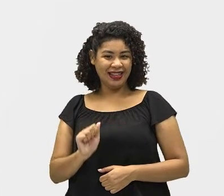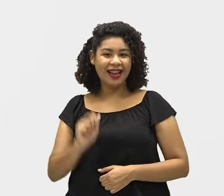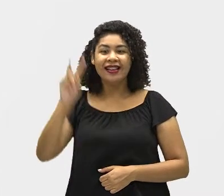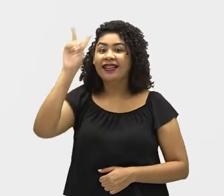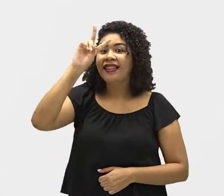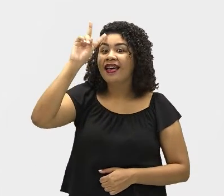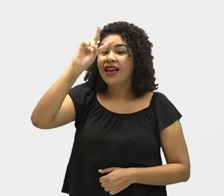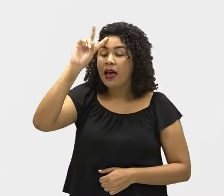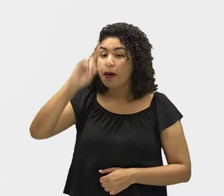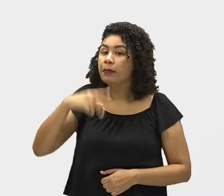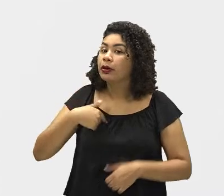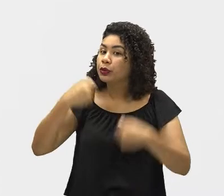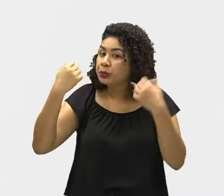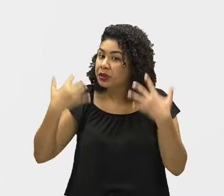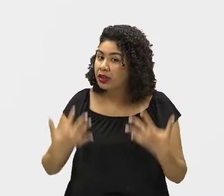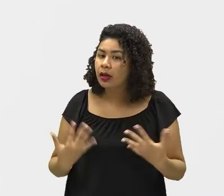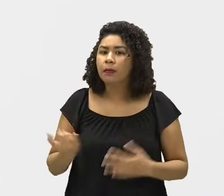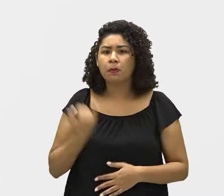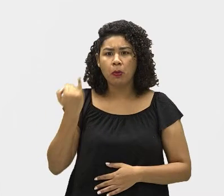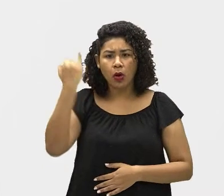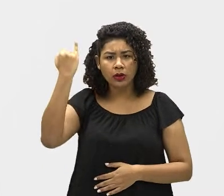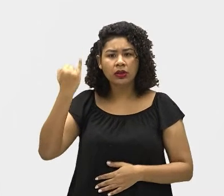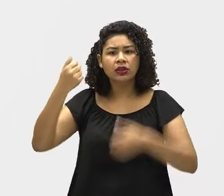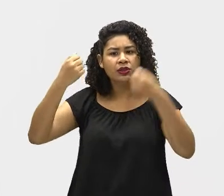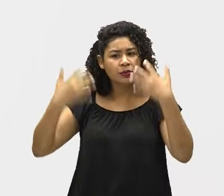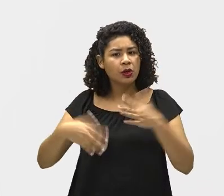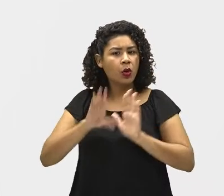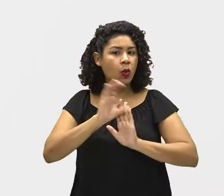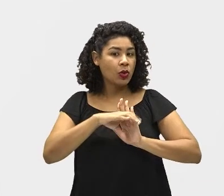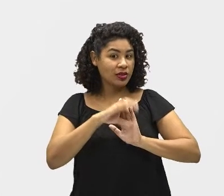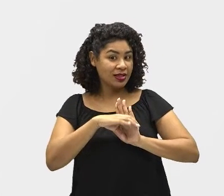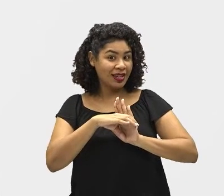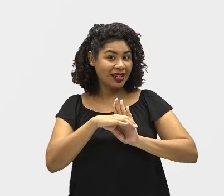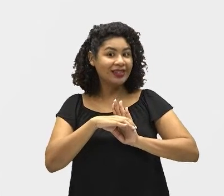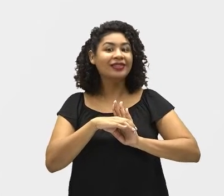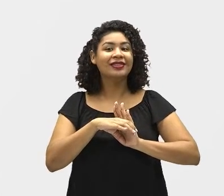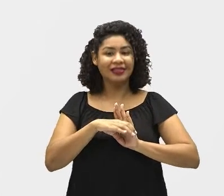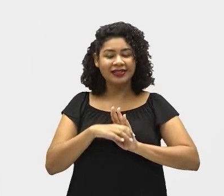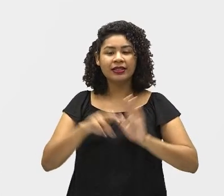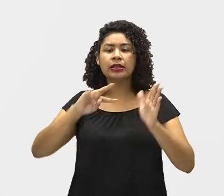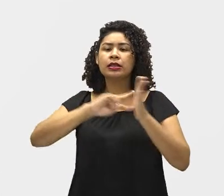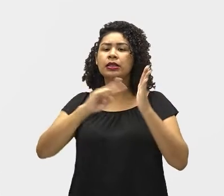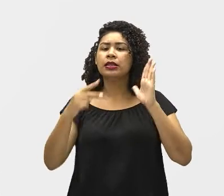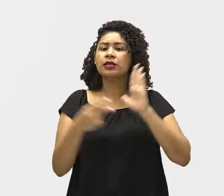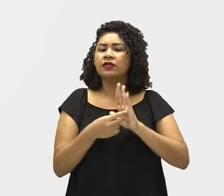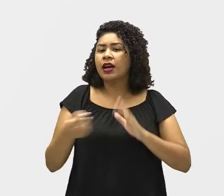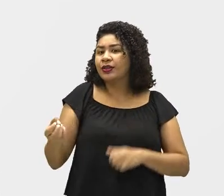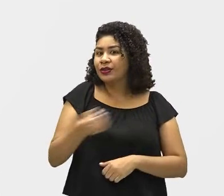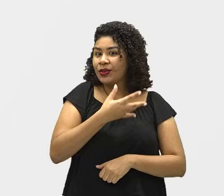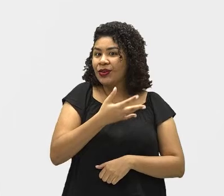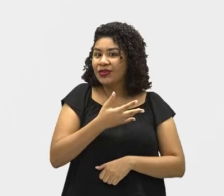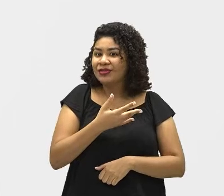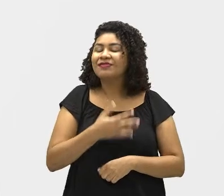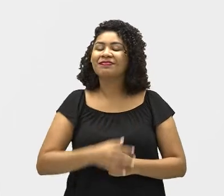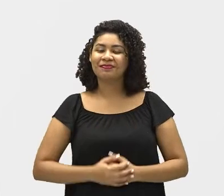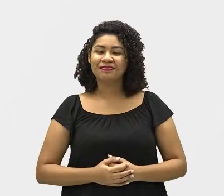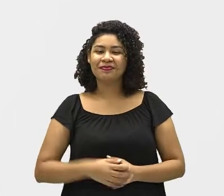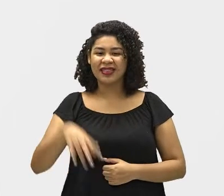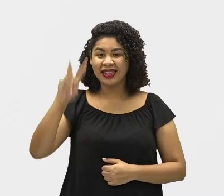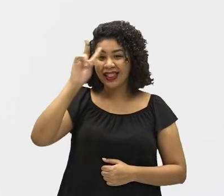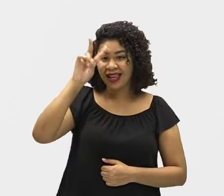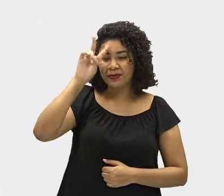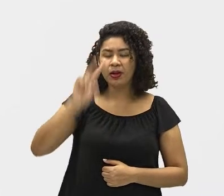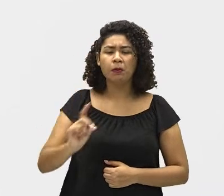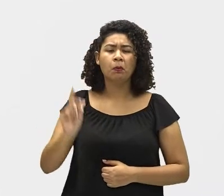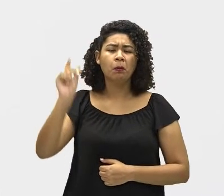gente entender o que significa esse conceito e o novo sentido que ele vai adquirir com o passar do tempo. Lembra,